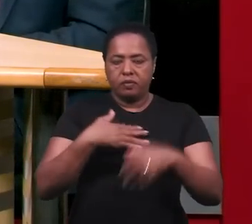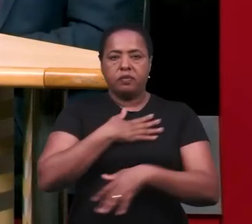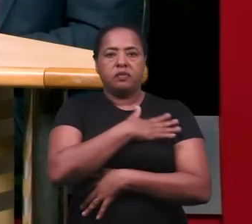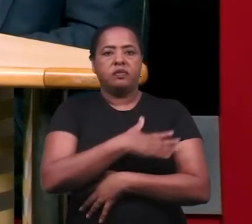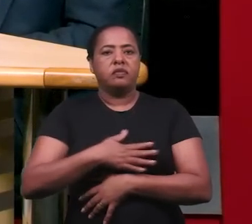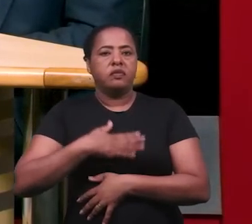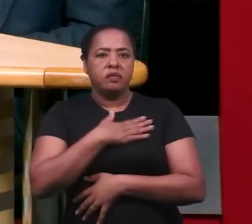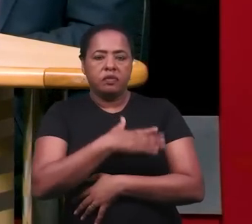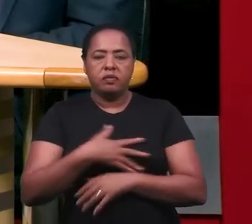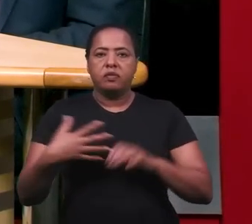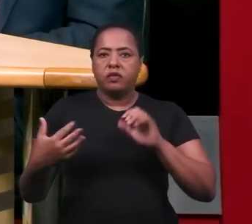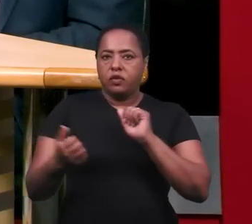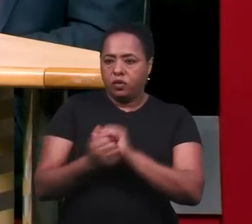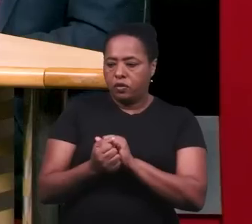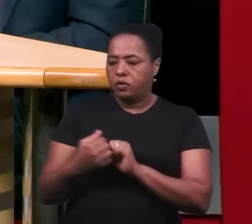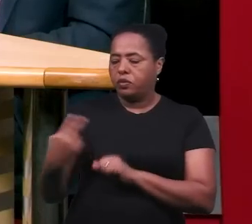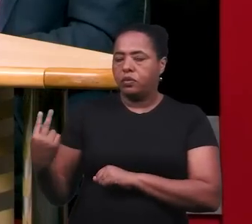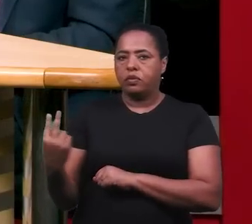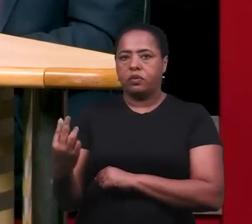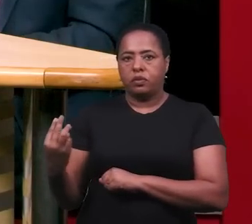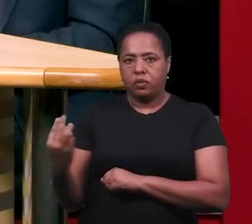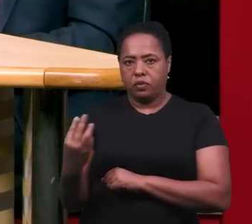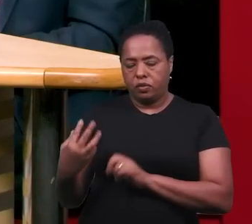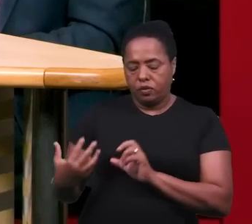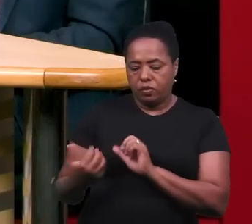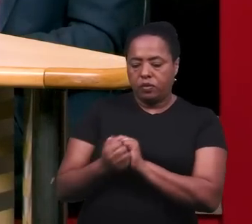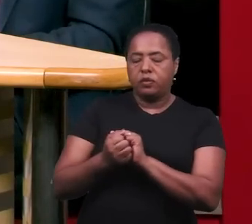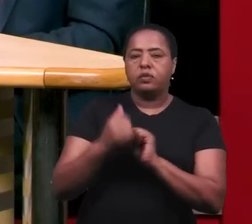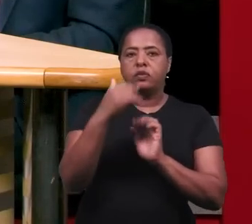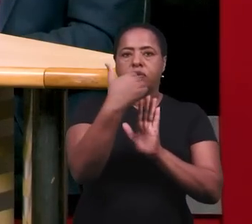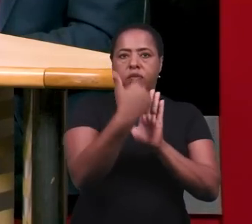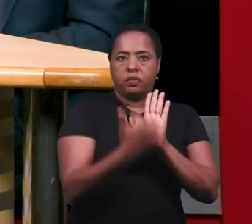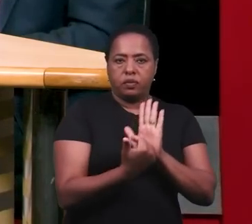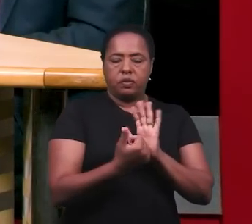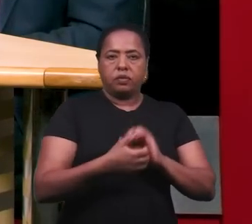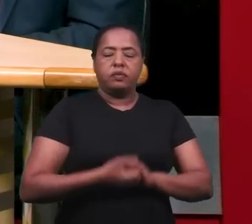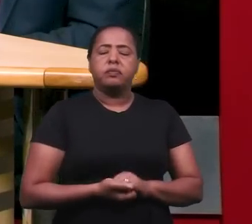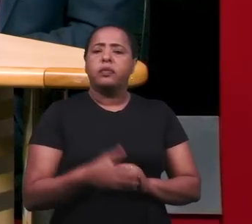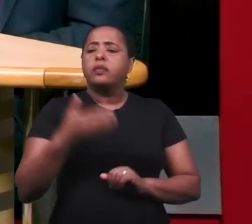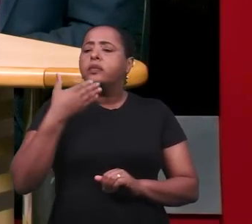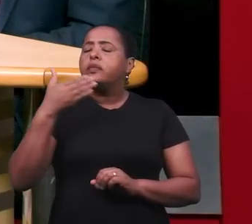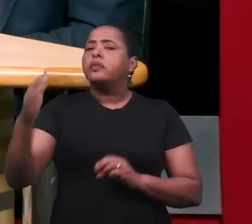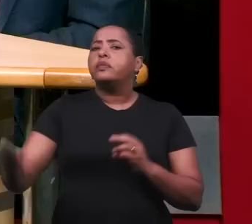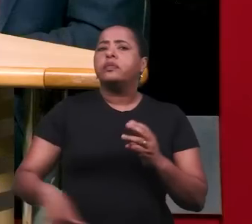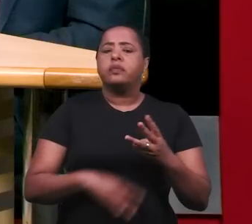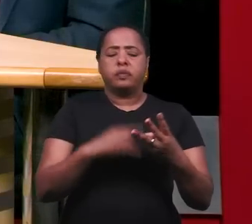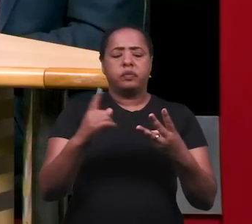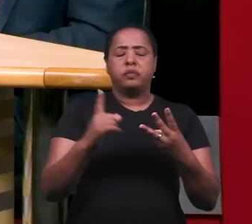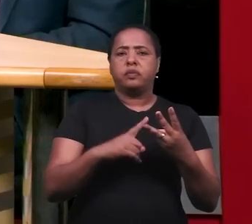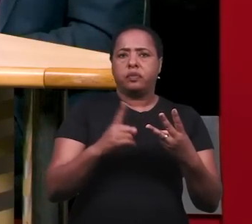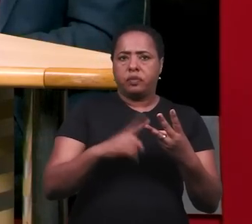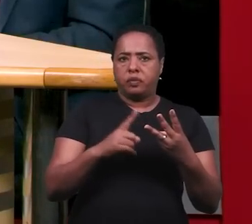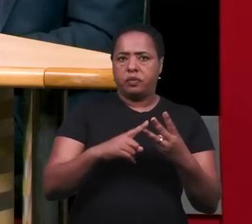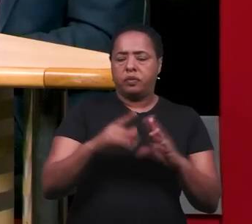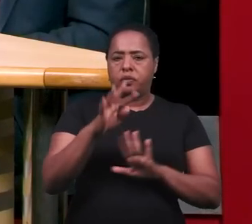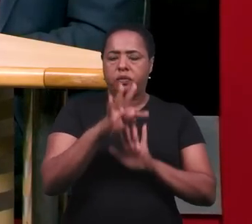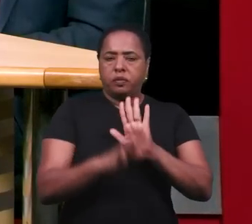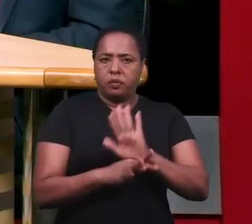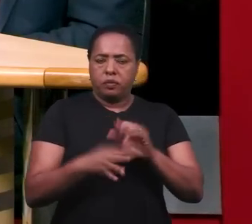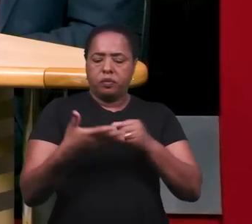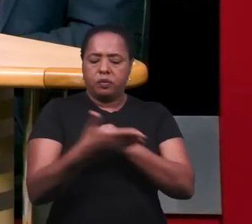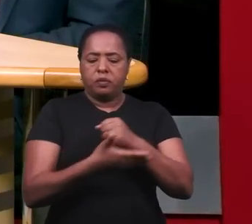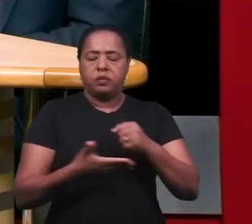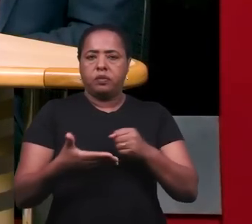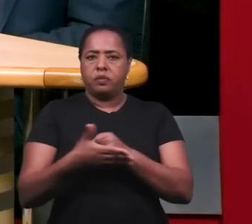área. Roger, a paz do Senhor. Pastor Marcelo, paz do Senhor a todos que nos assistem. É um grande prazer estar aqui com o Guilherme,